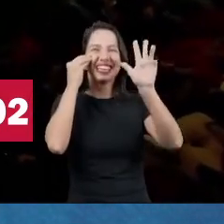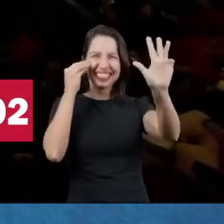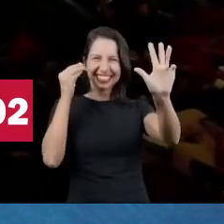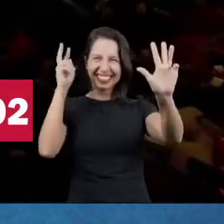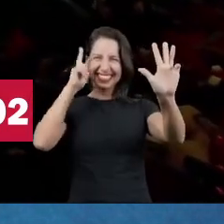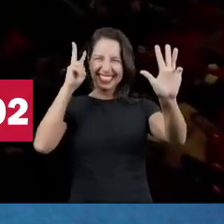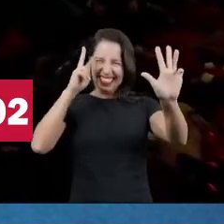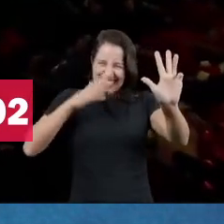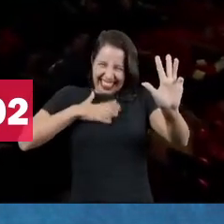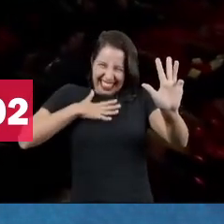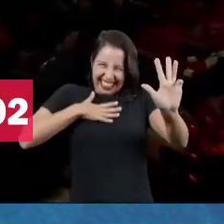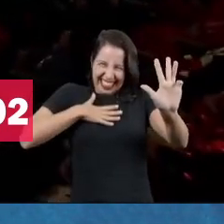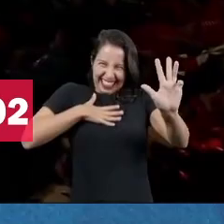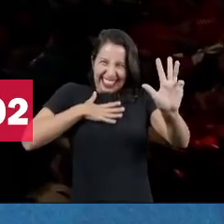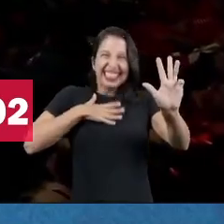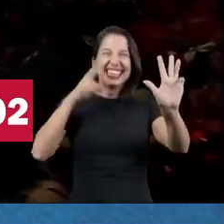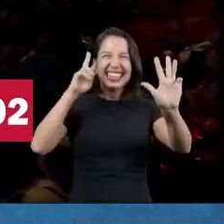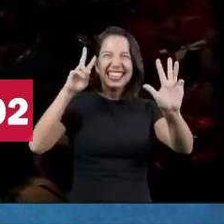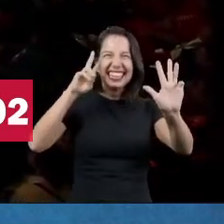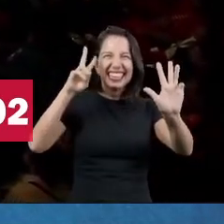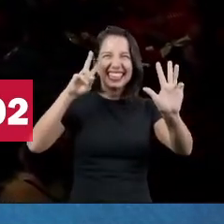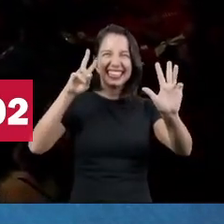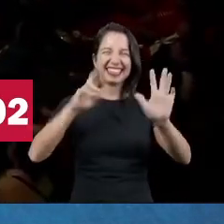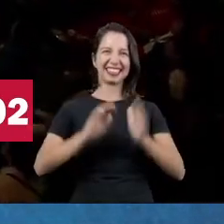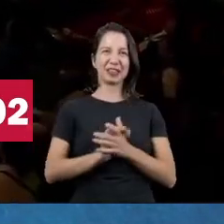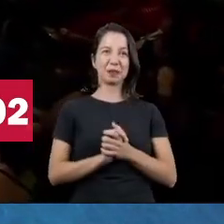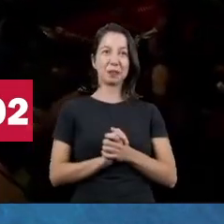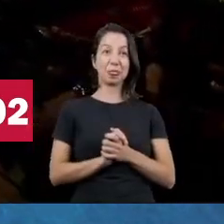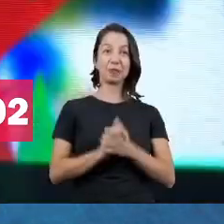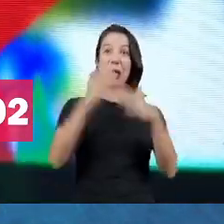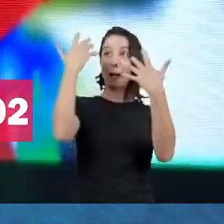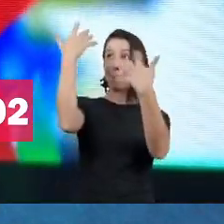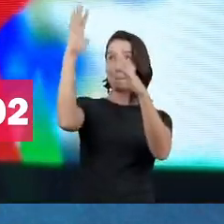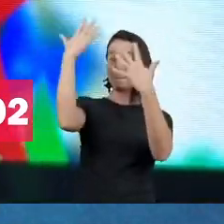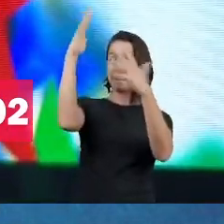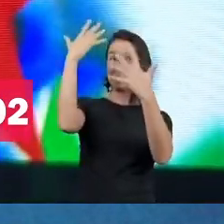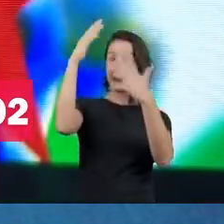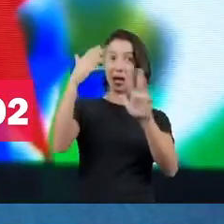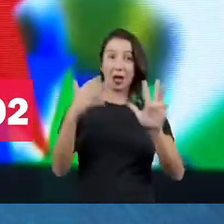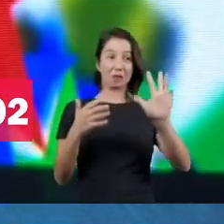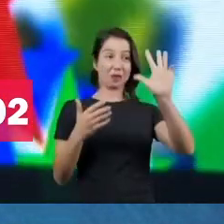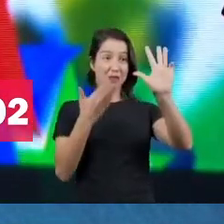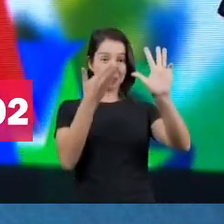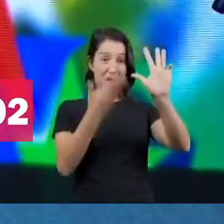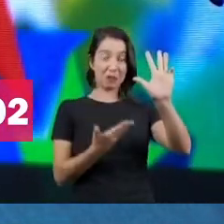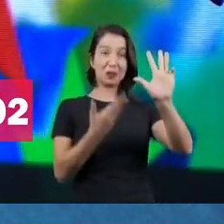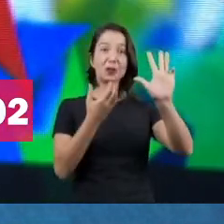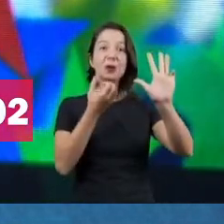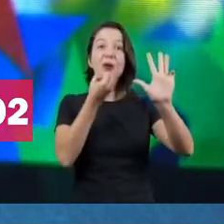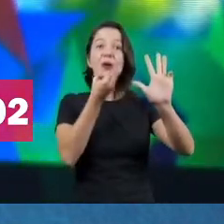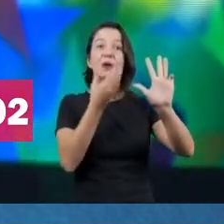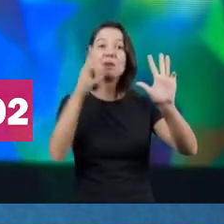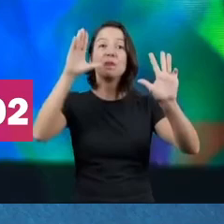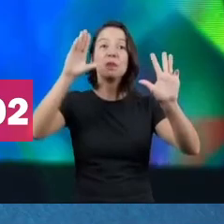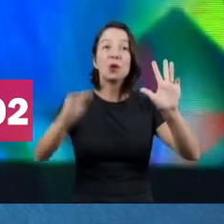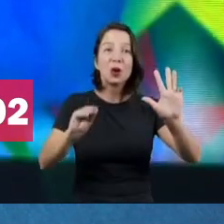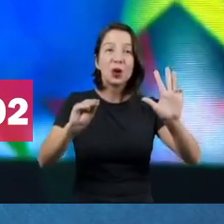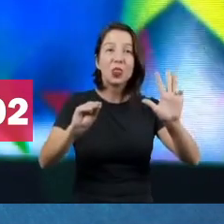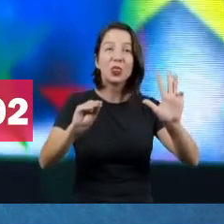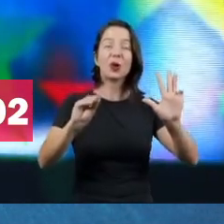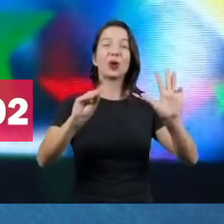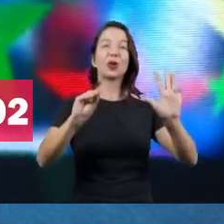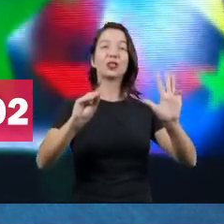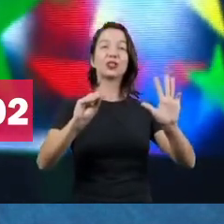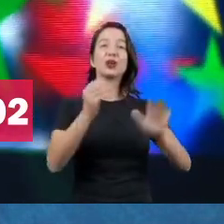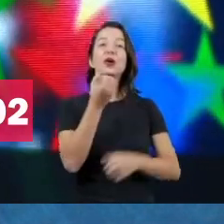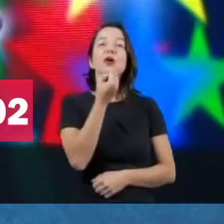Boa noite, presidente Lula. Boa noite, excelência negra. Boa noite a todos vocês. Boa noite, Brasil